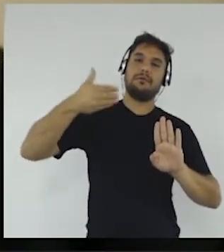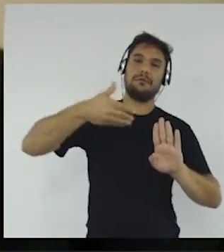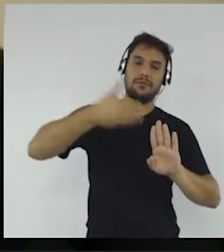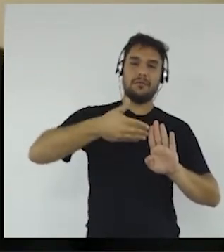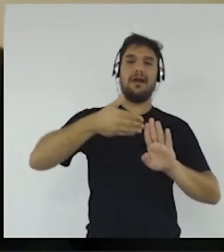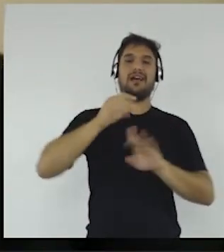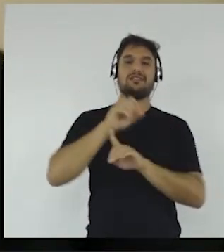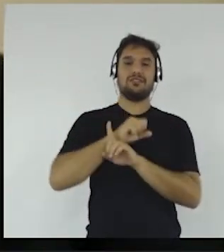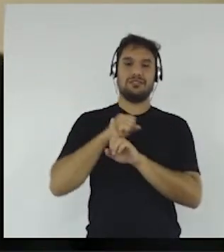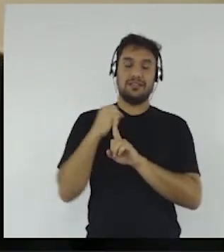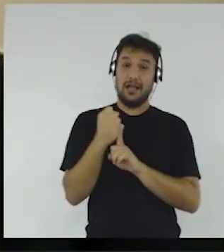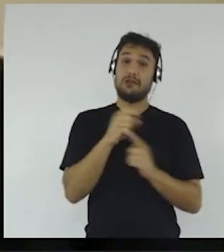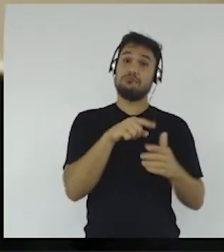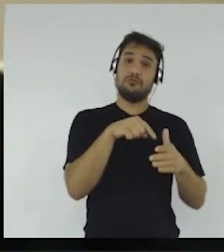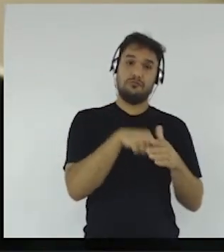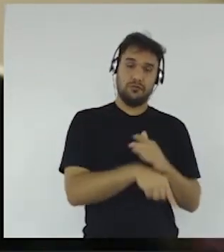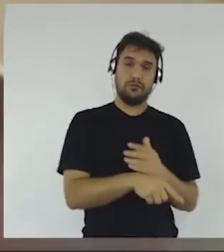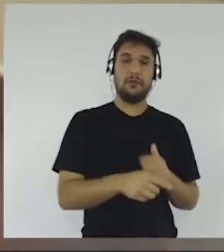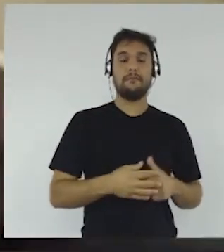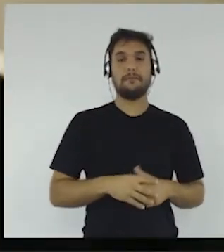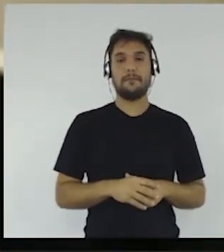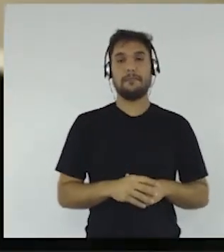mais aprofundado,